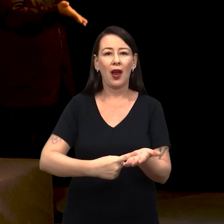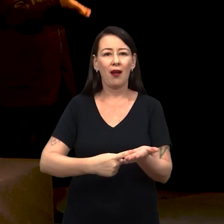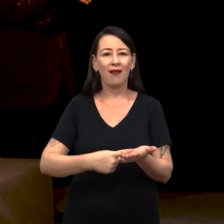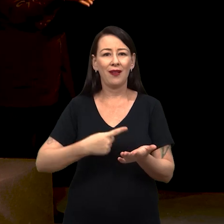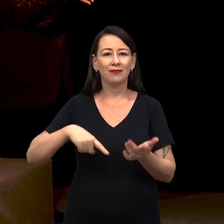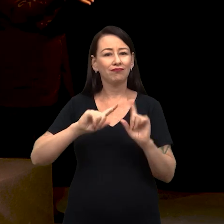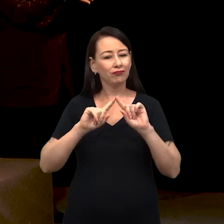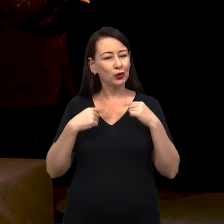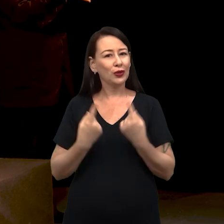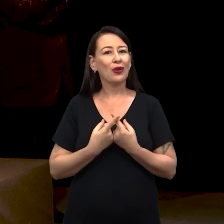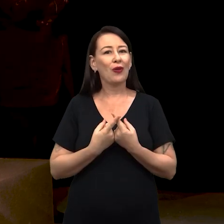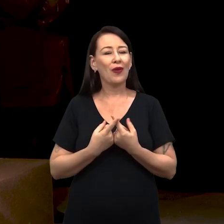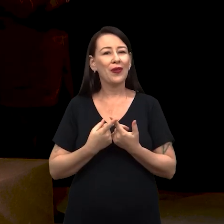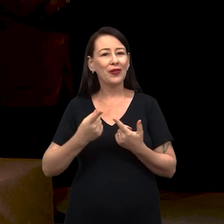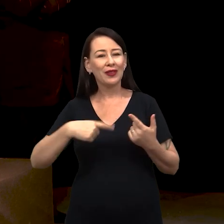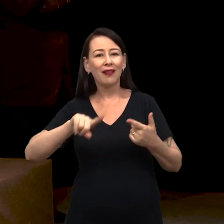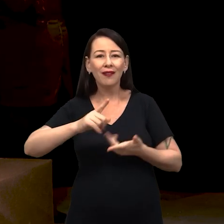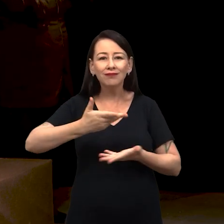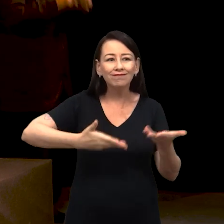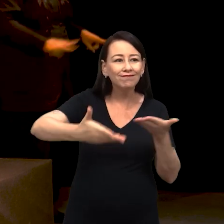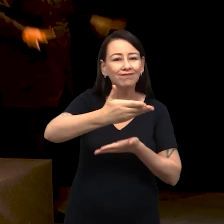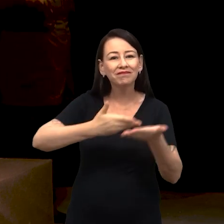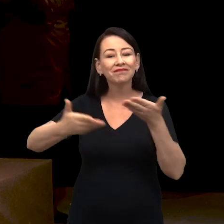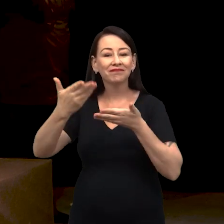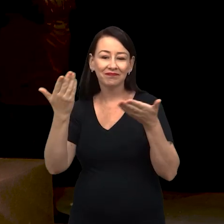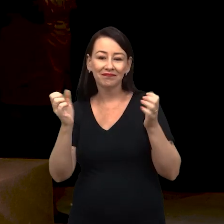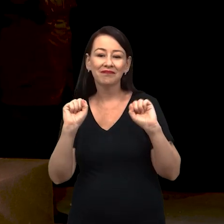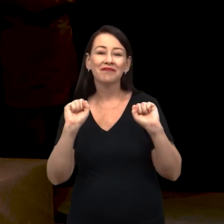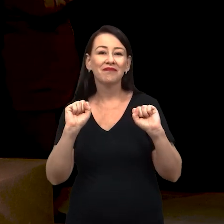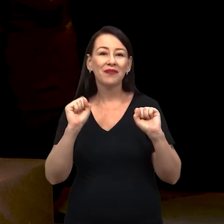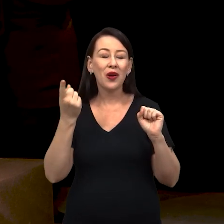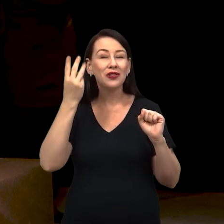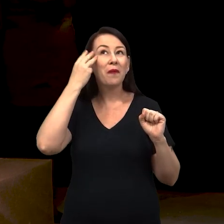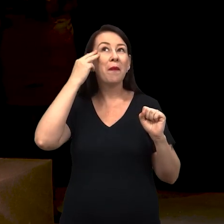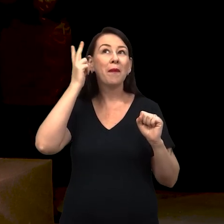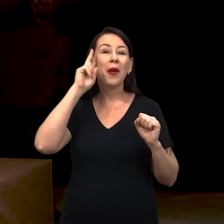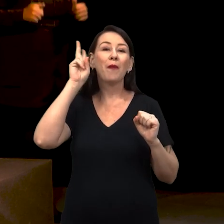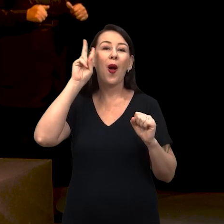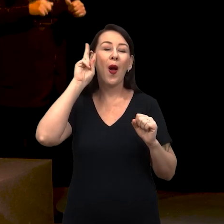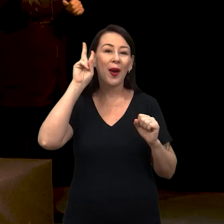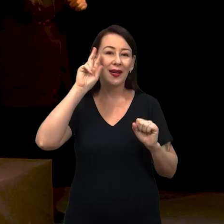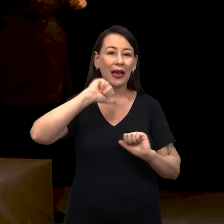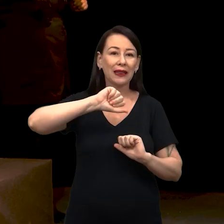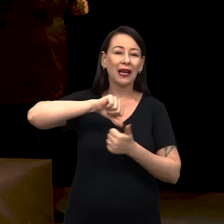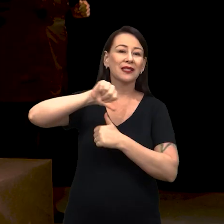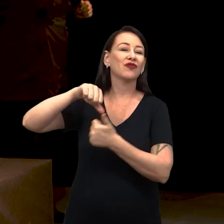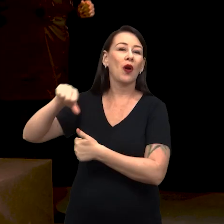para olhar para isso. E daí transformar, quem sabe, essas memórias que